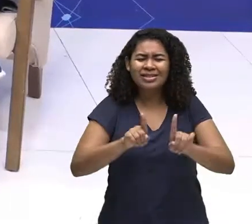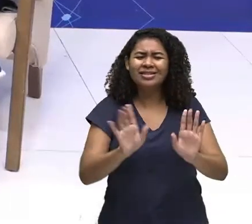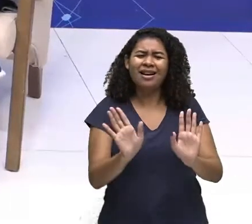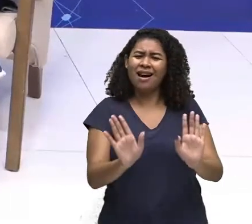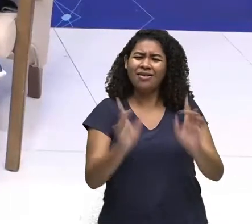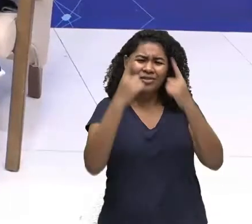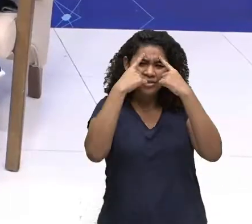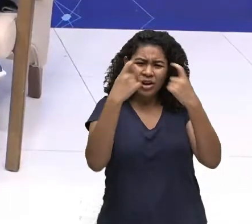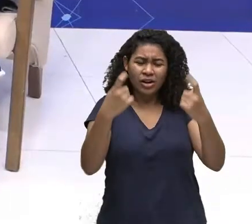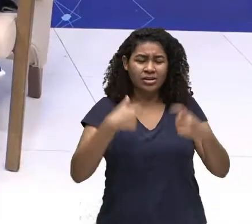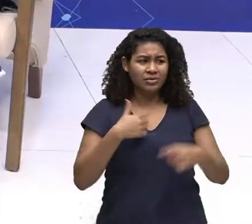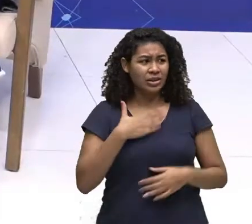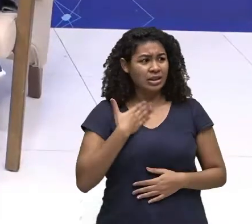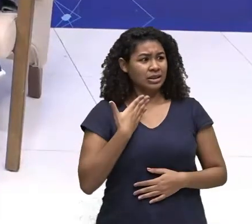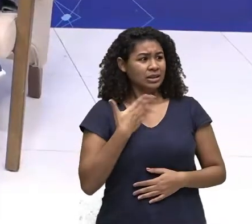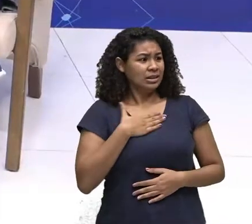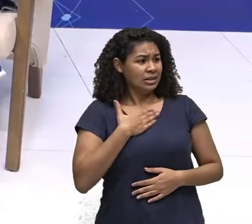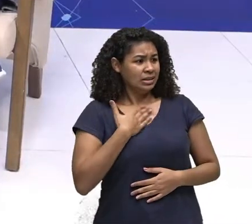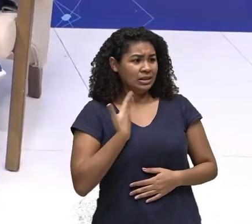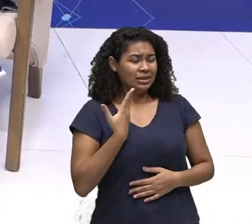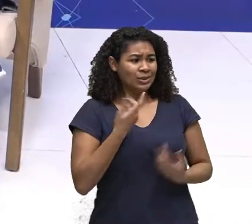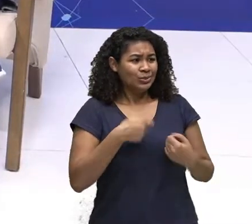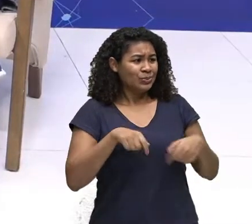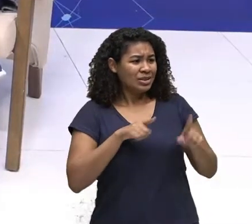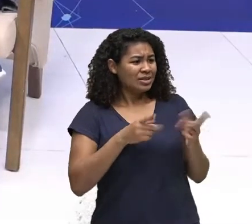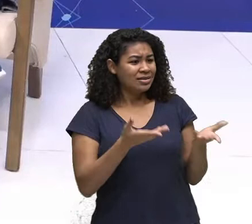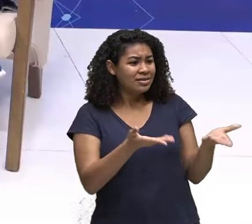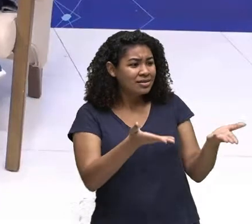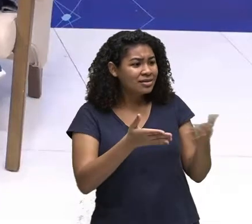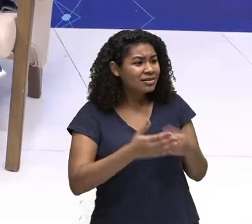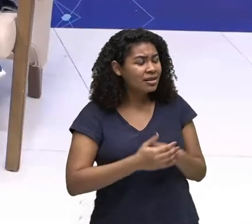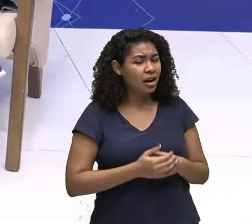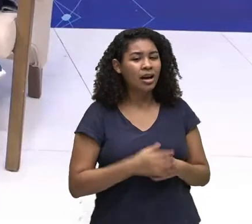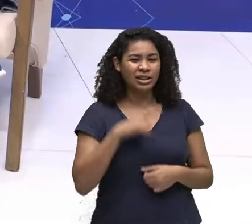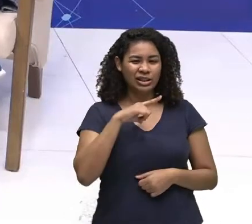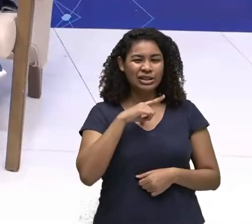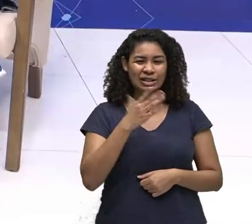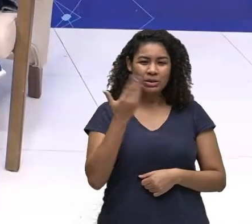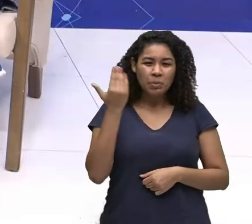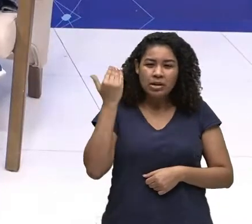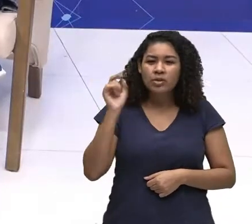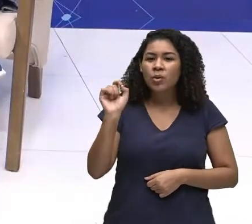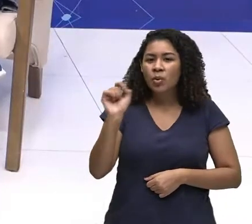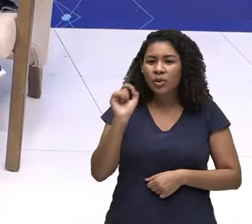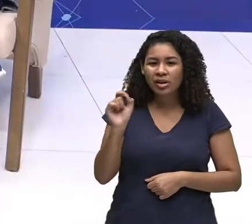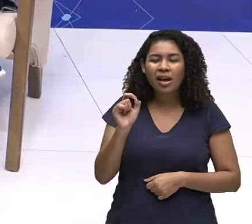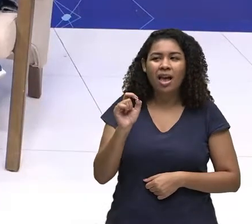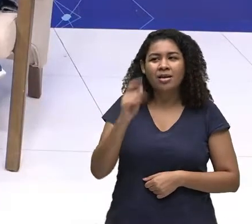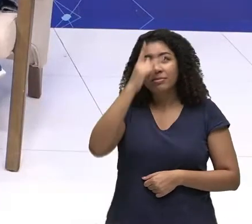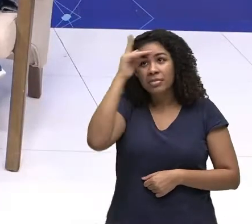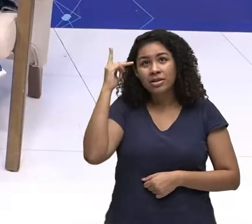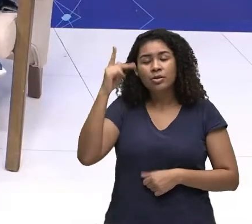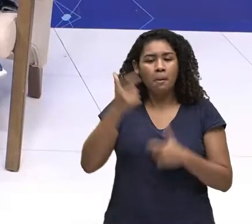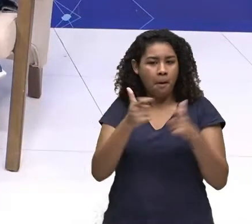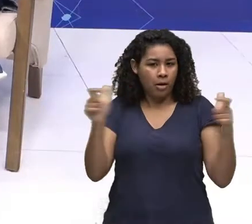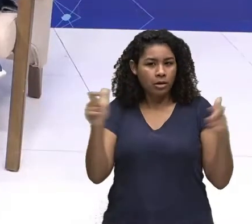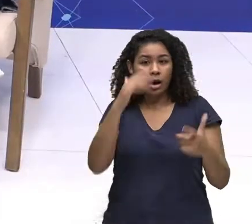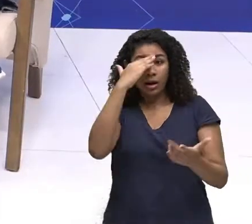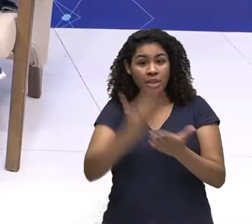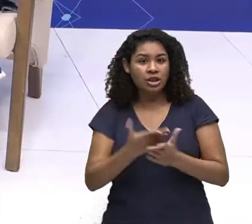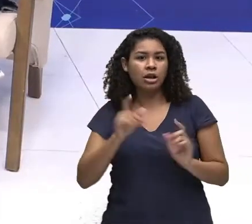era a necessidade do jogo, sim, mas que existia essa crença de